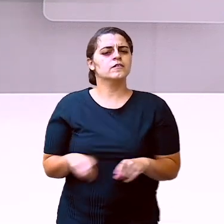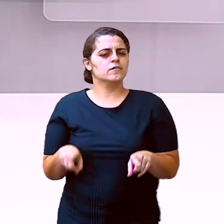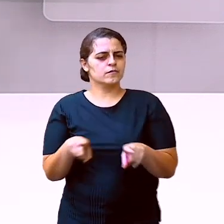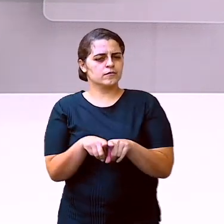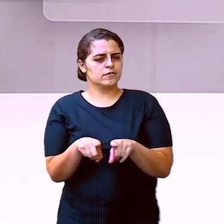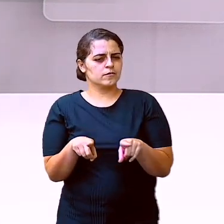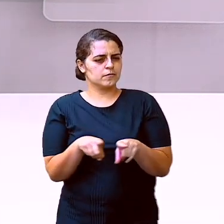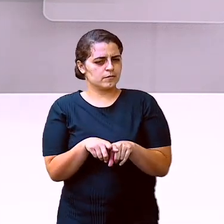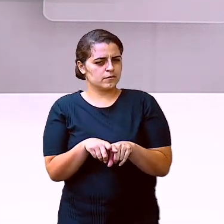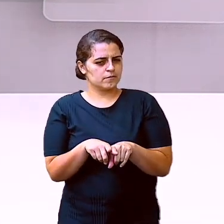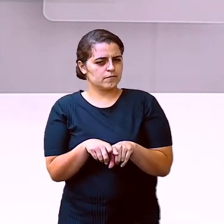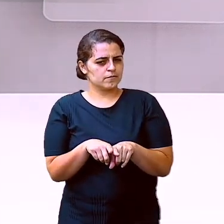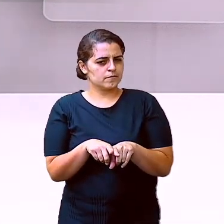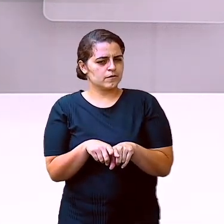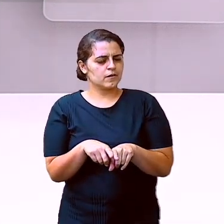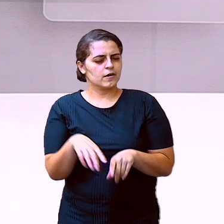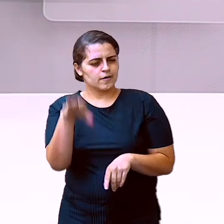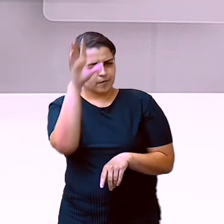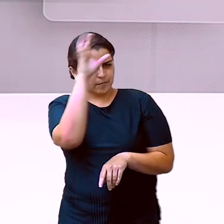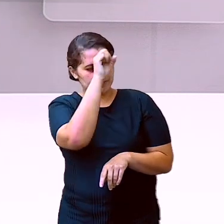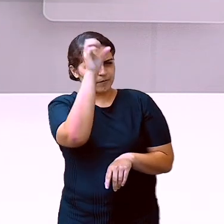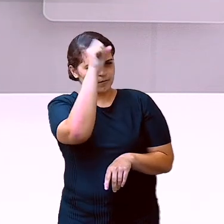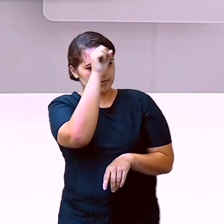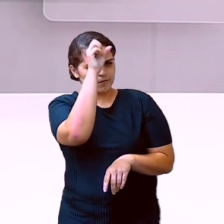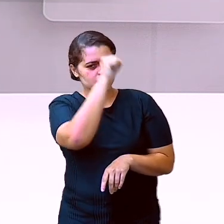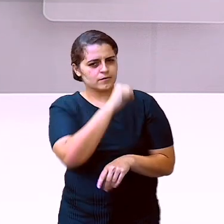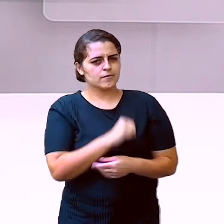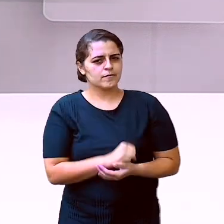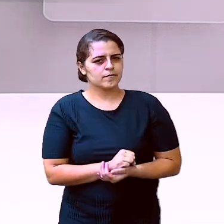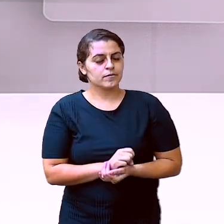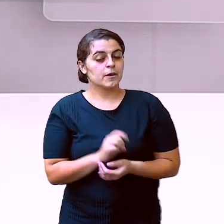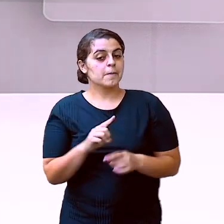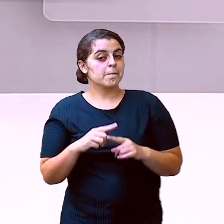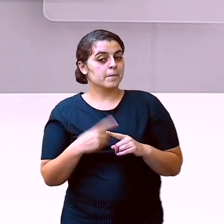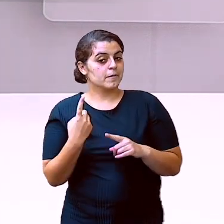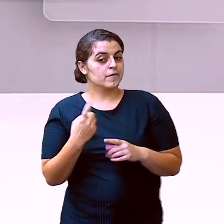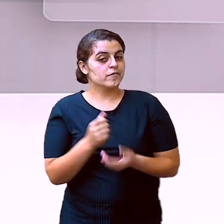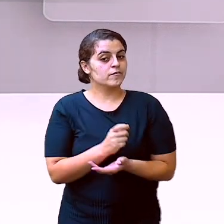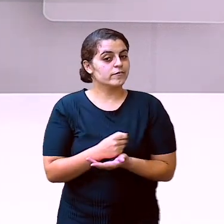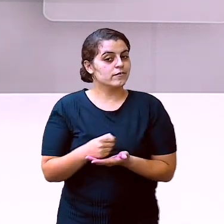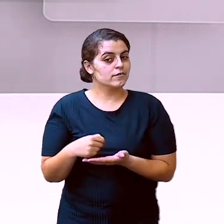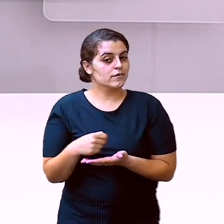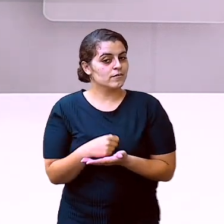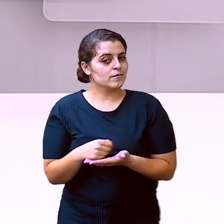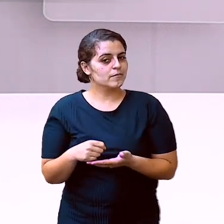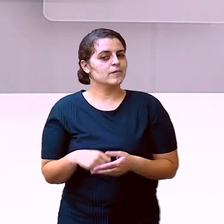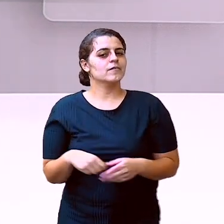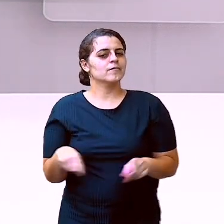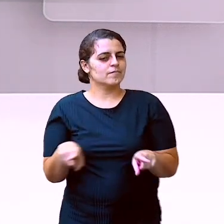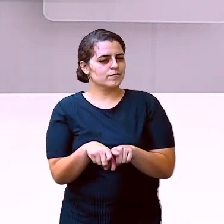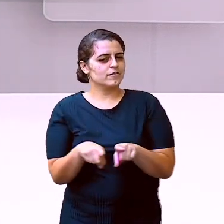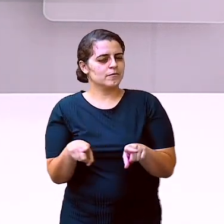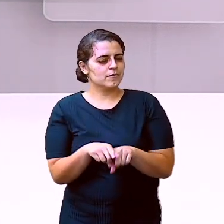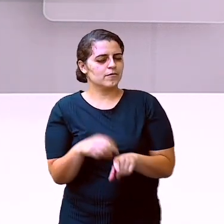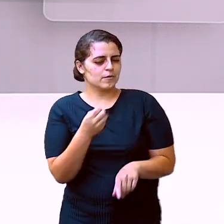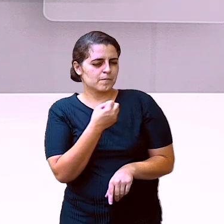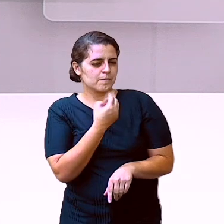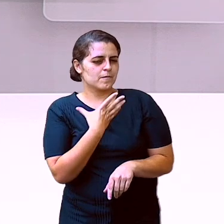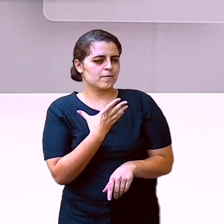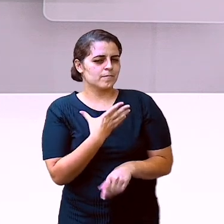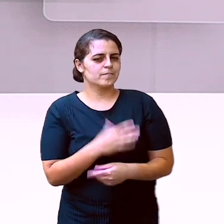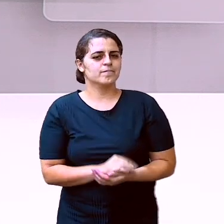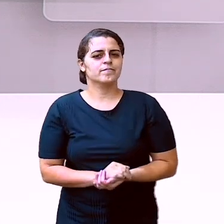também adquiriu muito aprendizado. Mas se você anotou, também foi muito